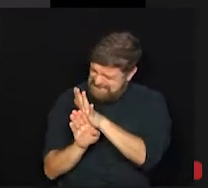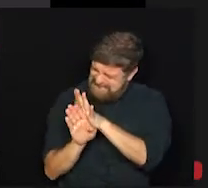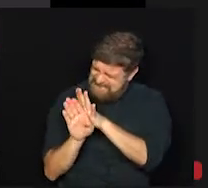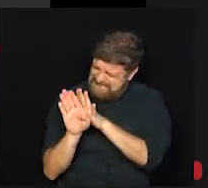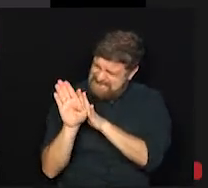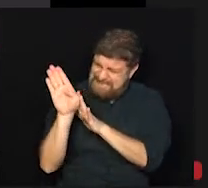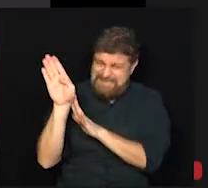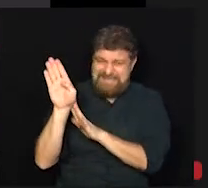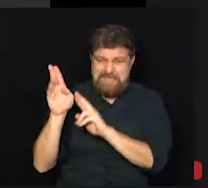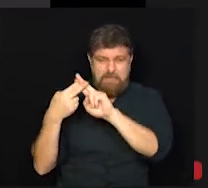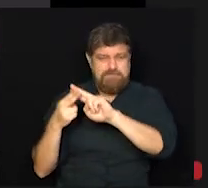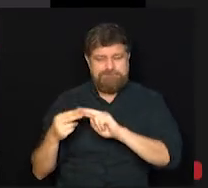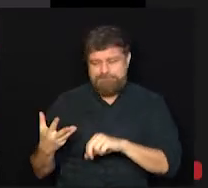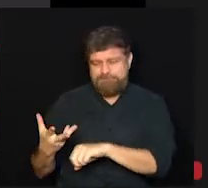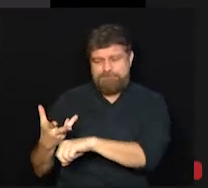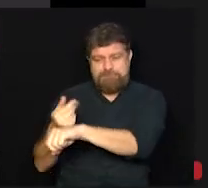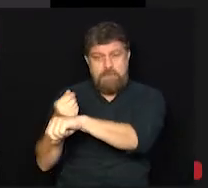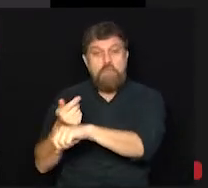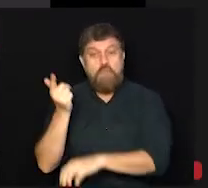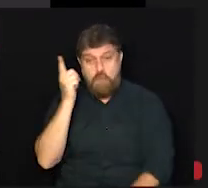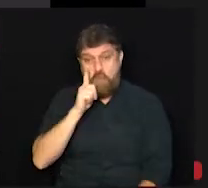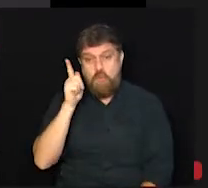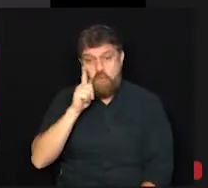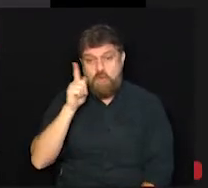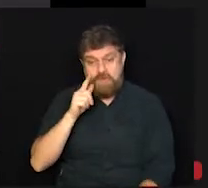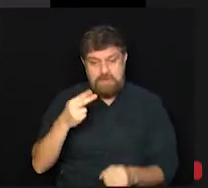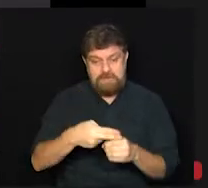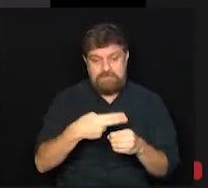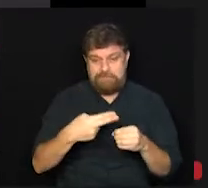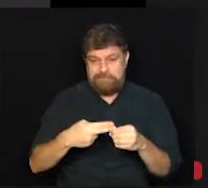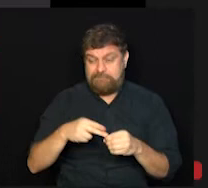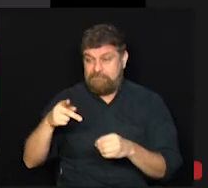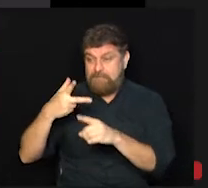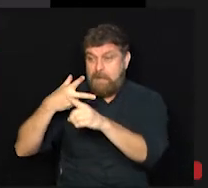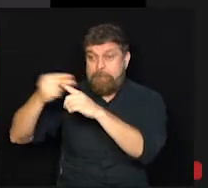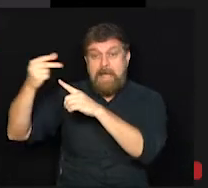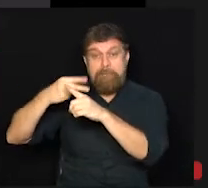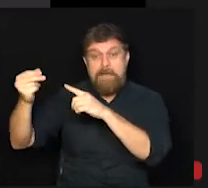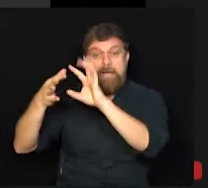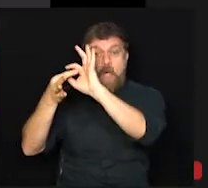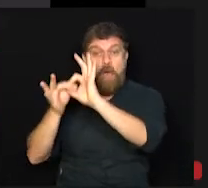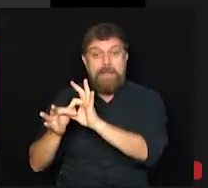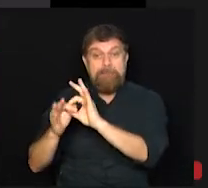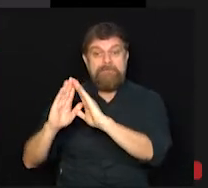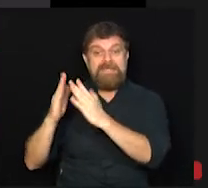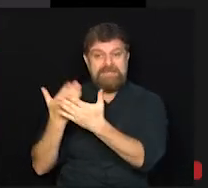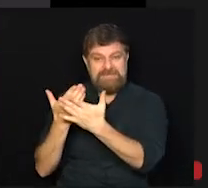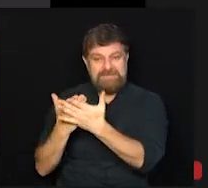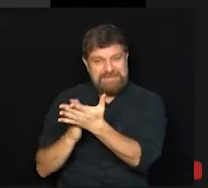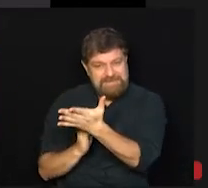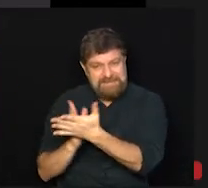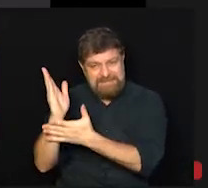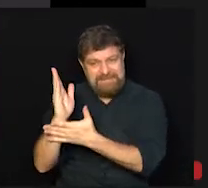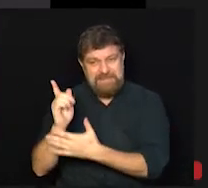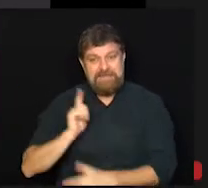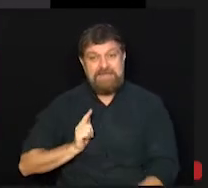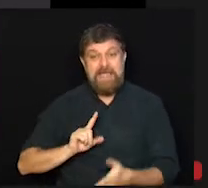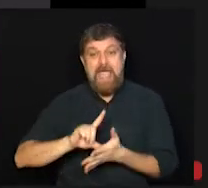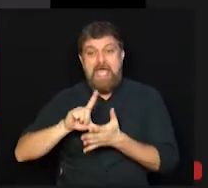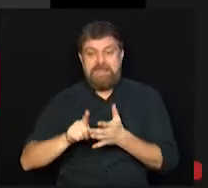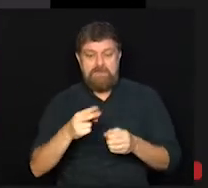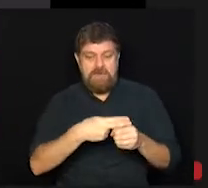que têm conseguido ganhar Olimpíadas, né, escolares, e que então têm buscado as nossas